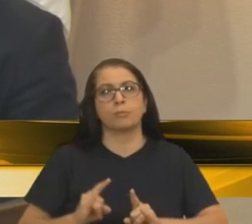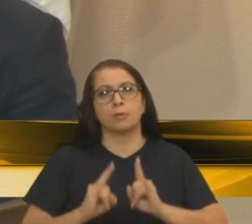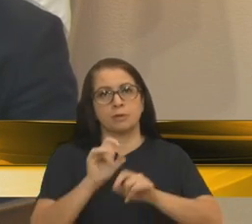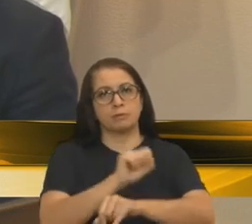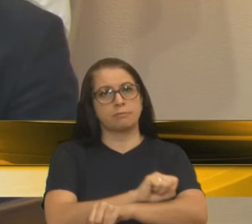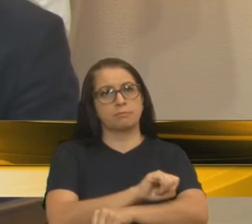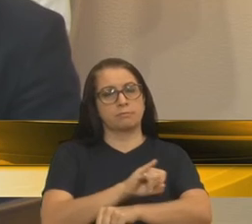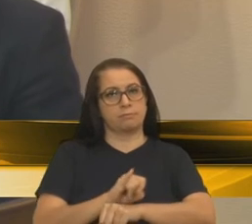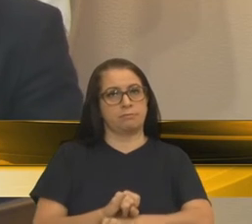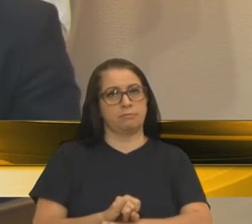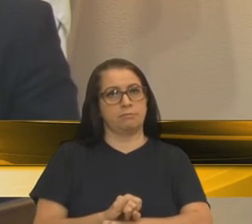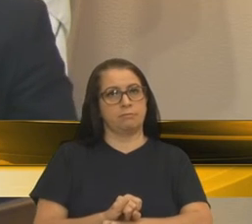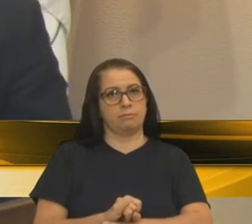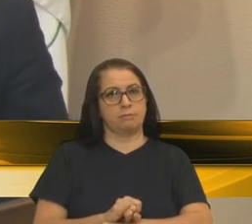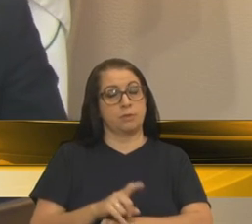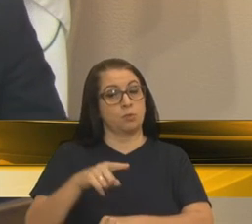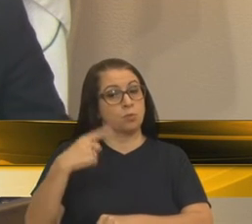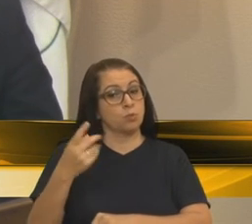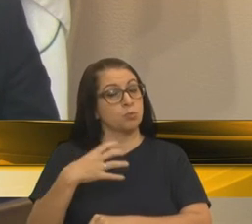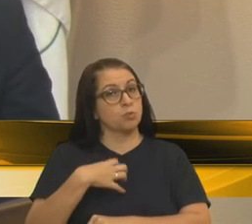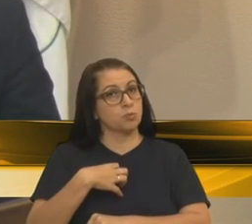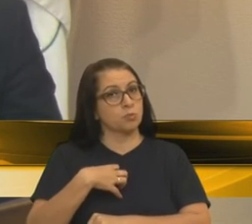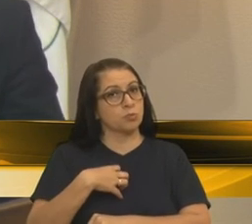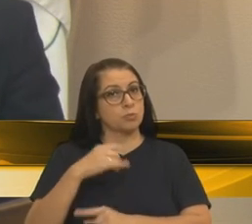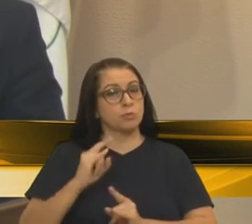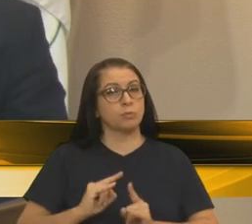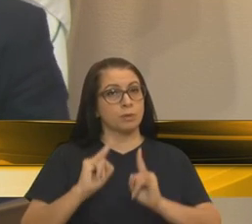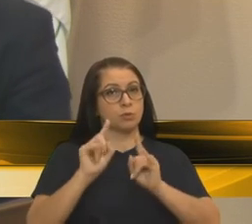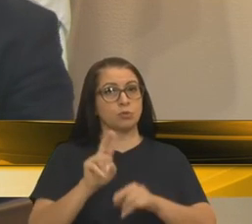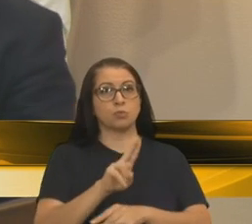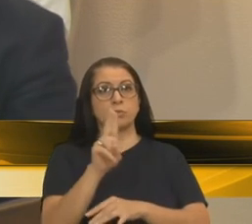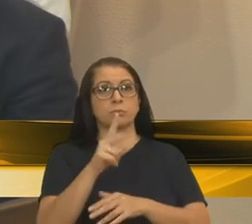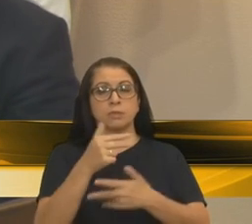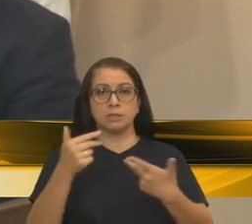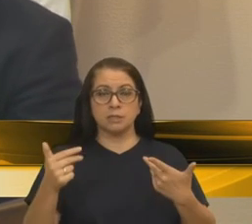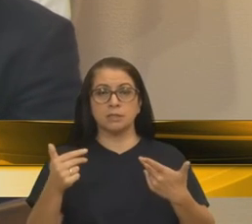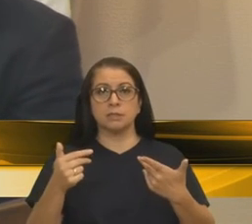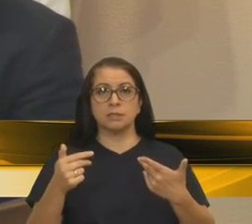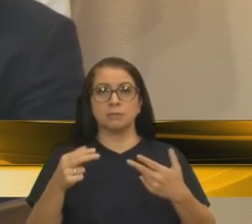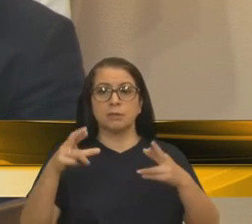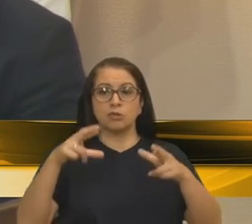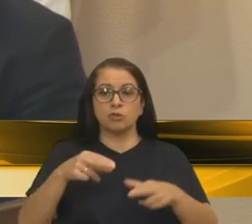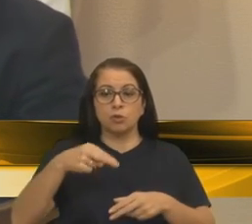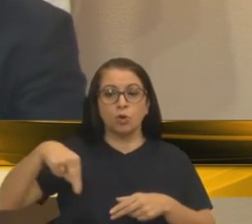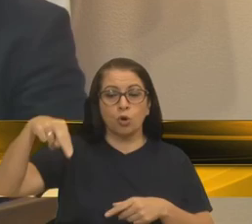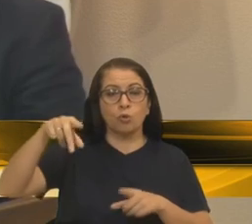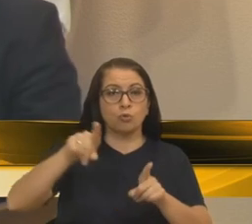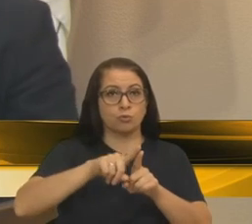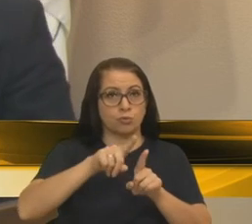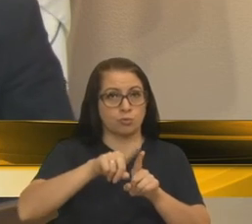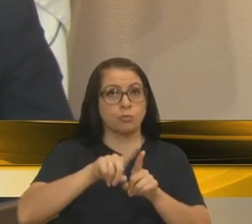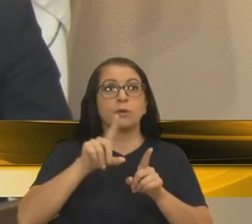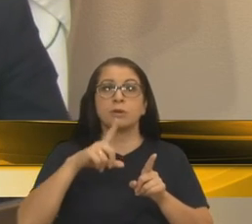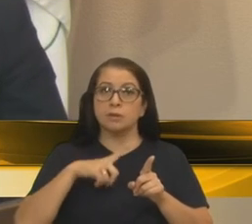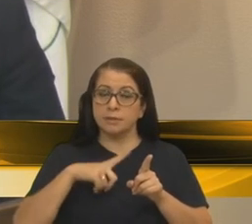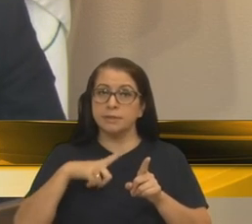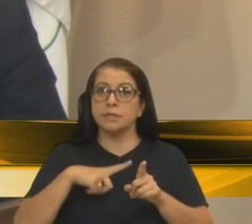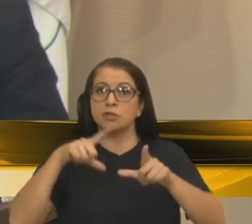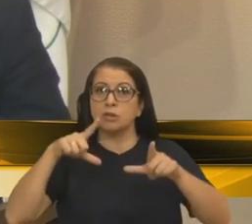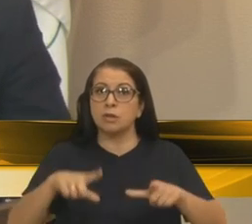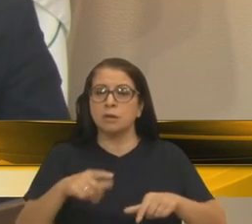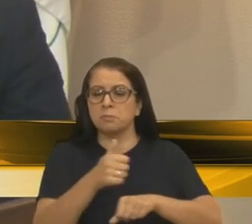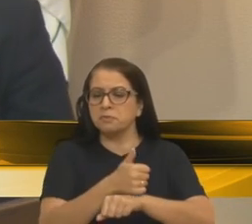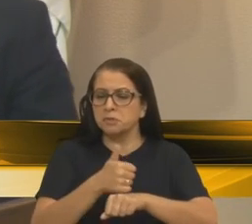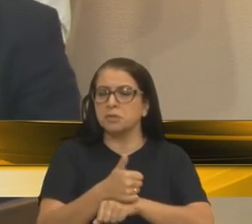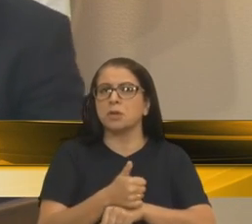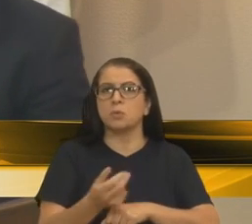Senai José Gazola de uma outra forma, que aquele prédio seja utilizado para a região norte também e que seja na área profissional,